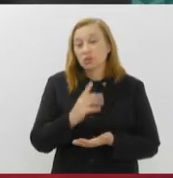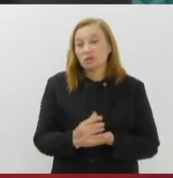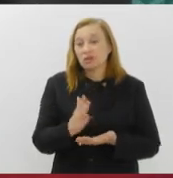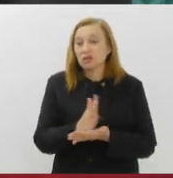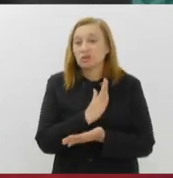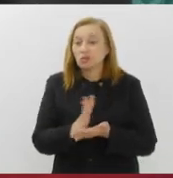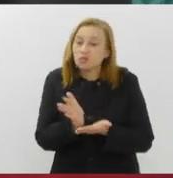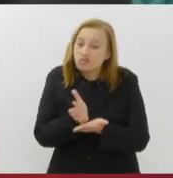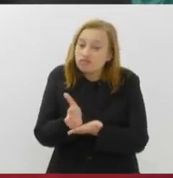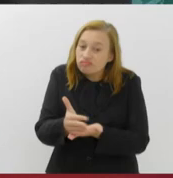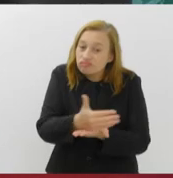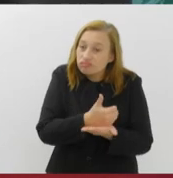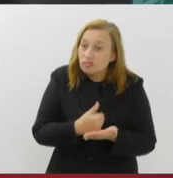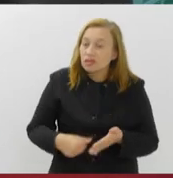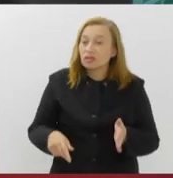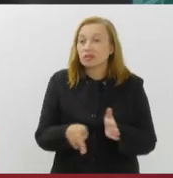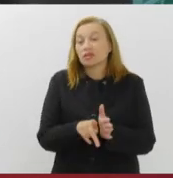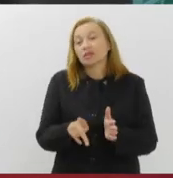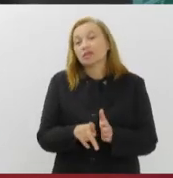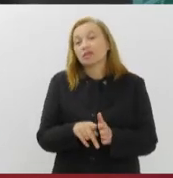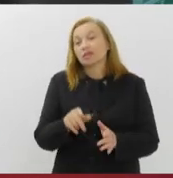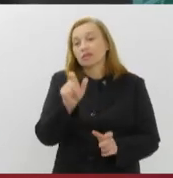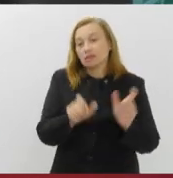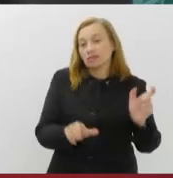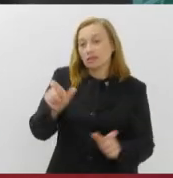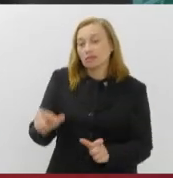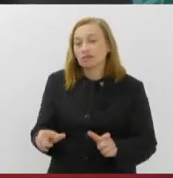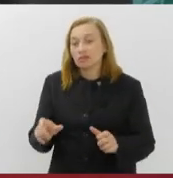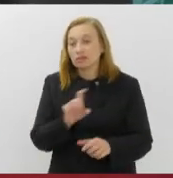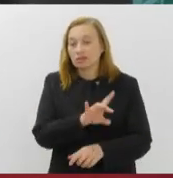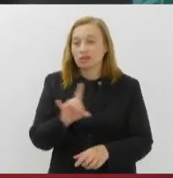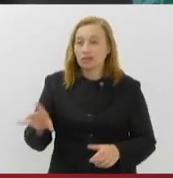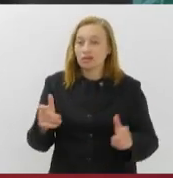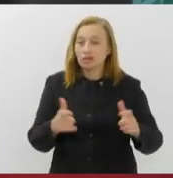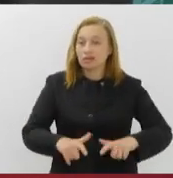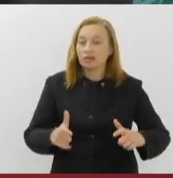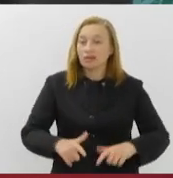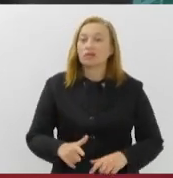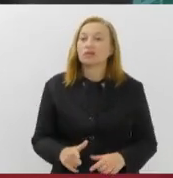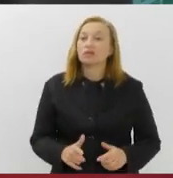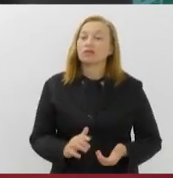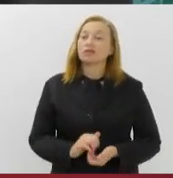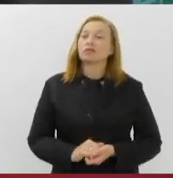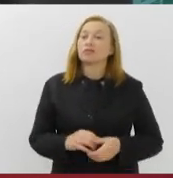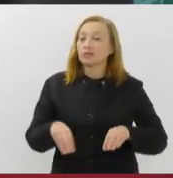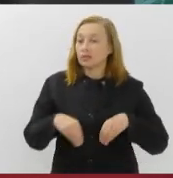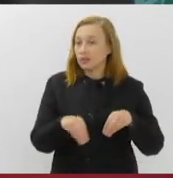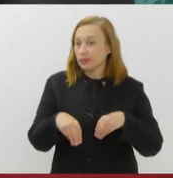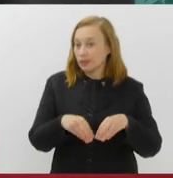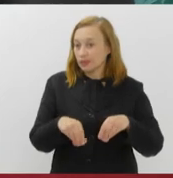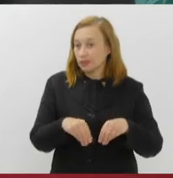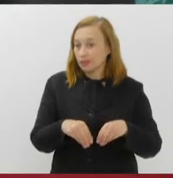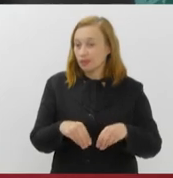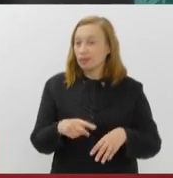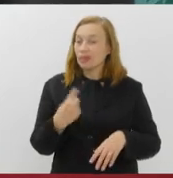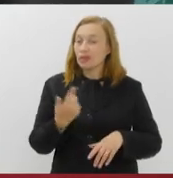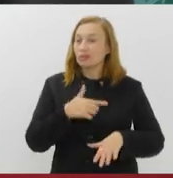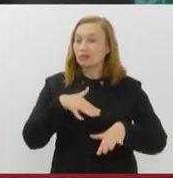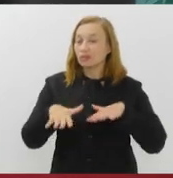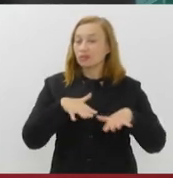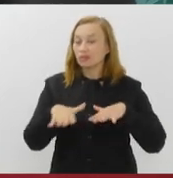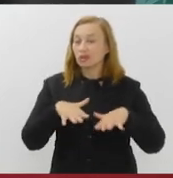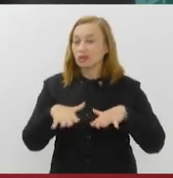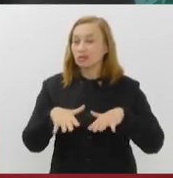e desses pertencimentos das pessoas dos seus lugares. Outra questão é o território, né? Para a gente do movimento agroecológico, o